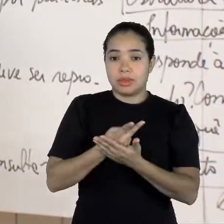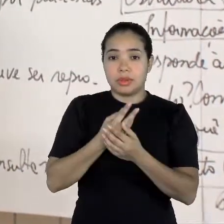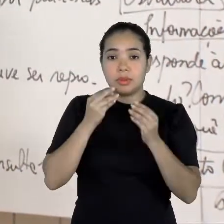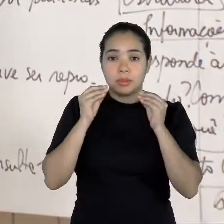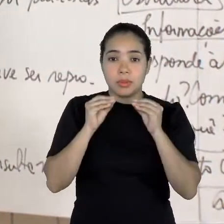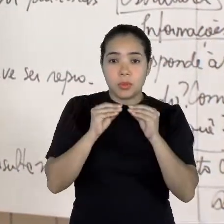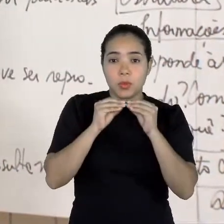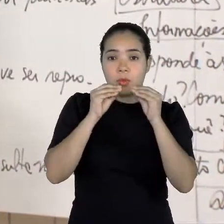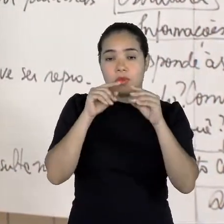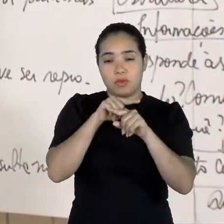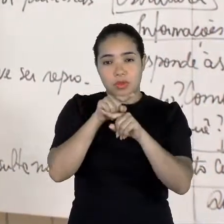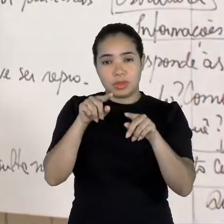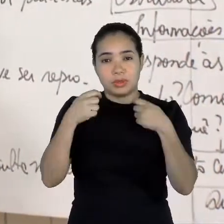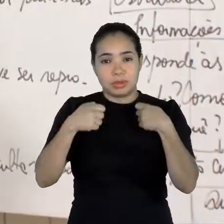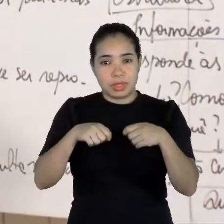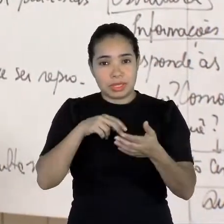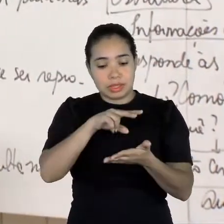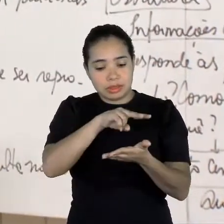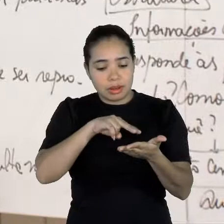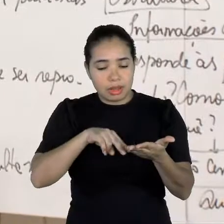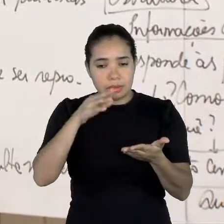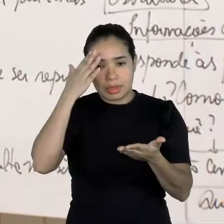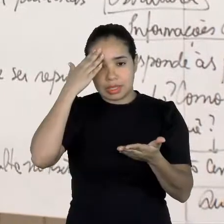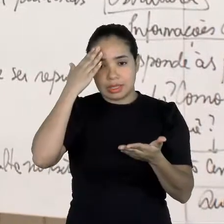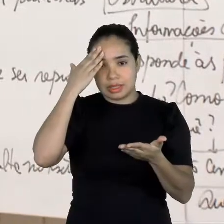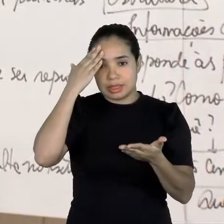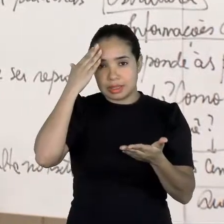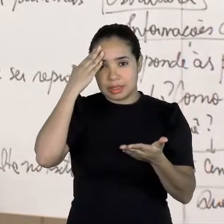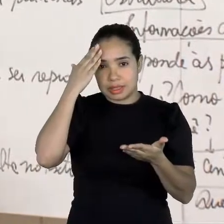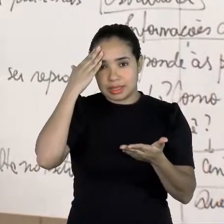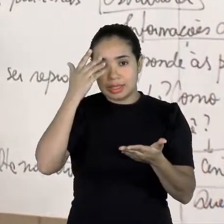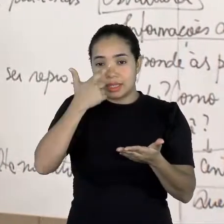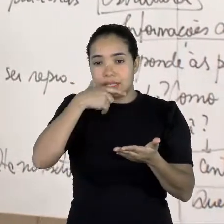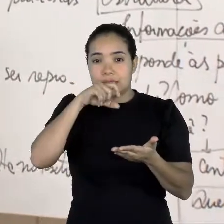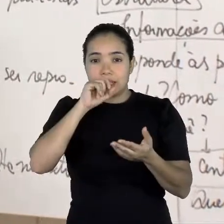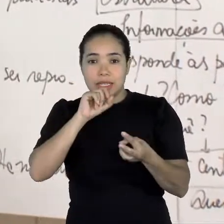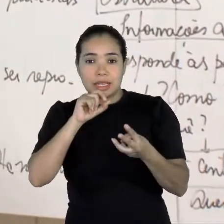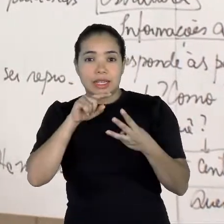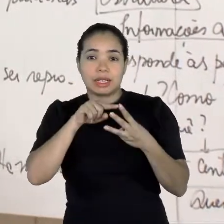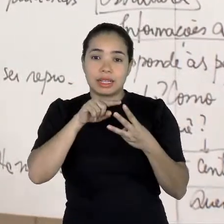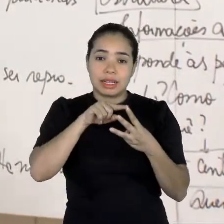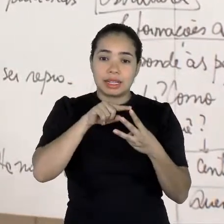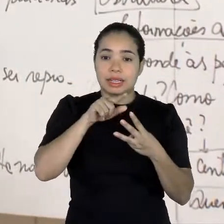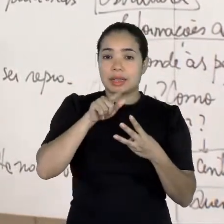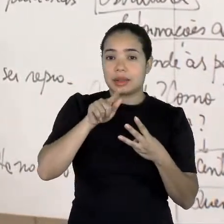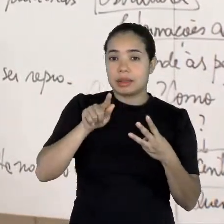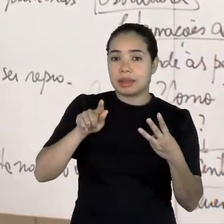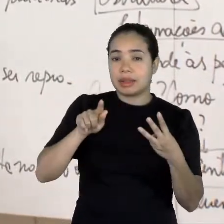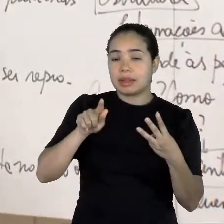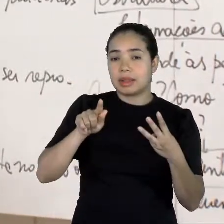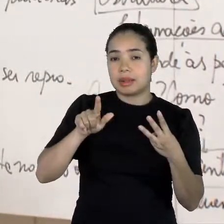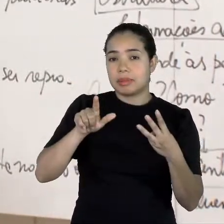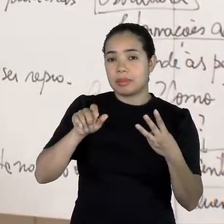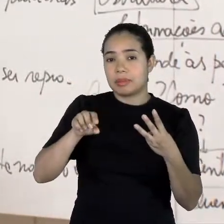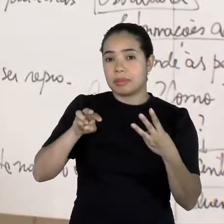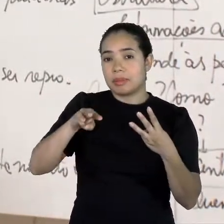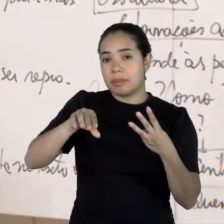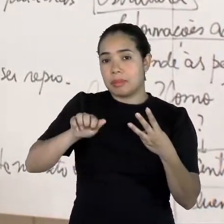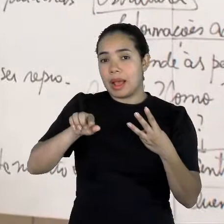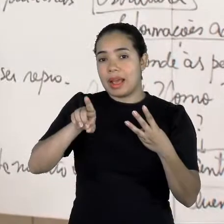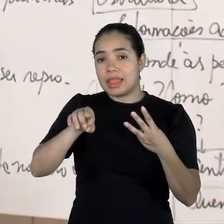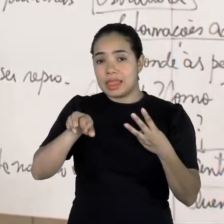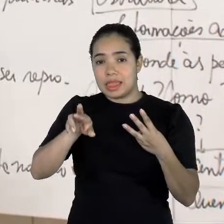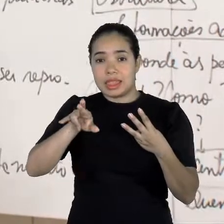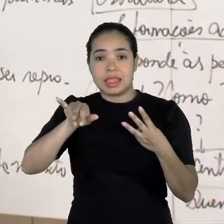vocês precisam ler para saber quem Magri beijou, tá? É uma história bem bacana, é uma